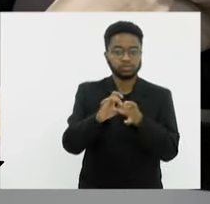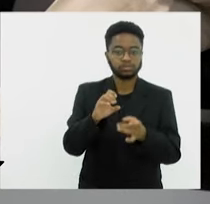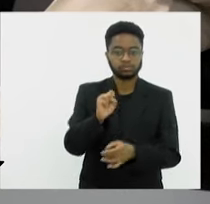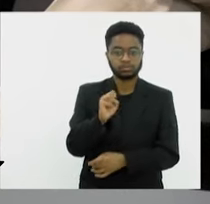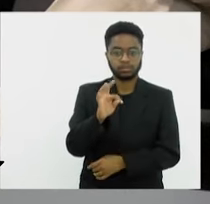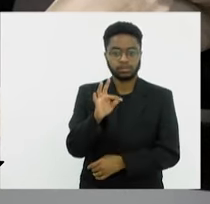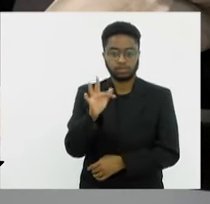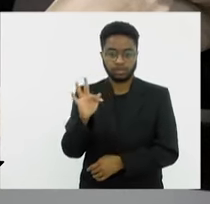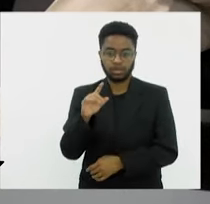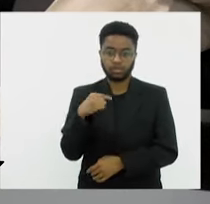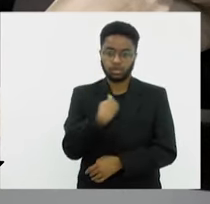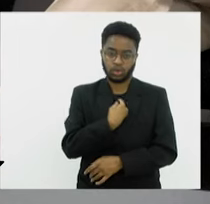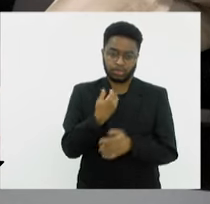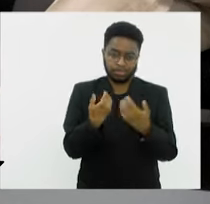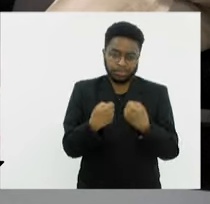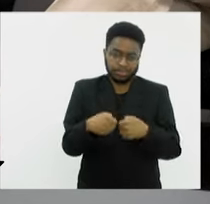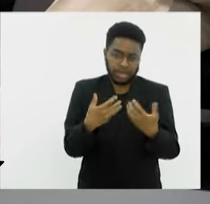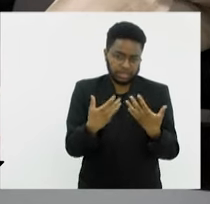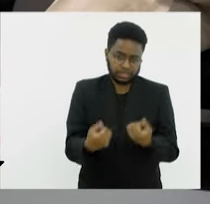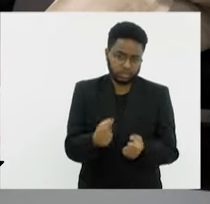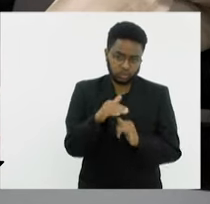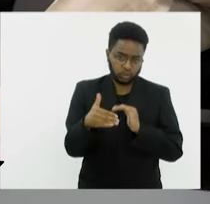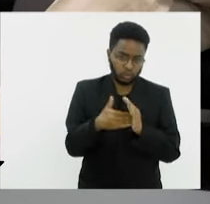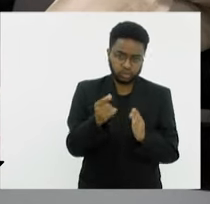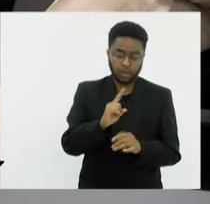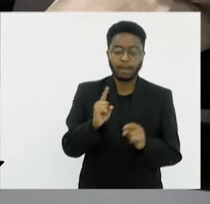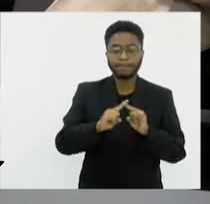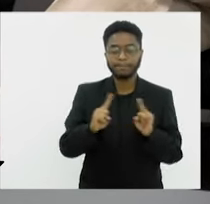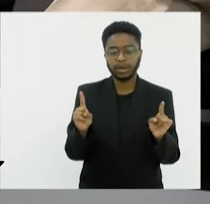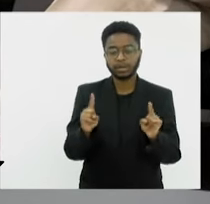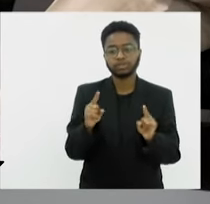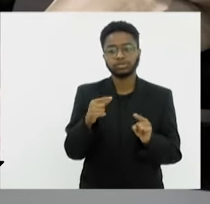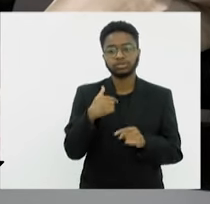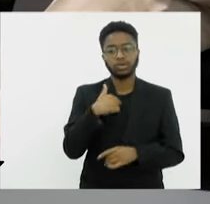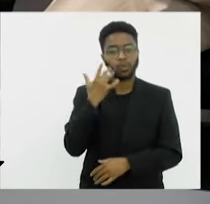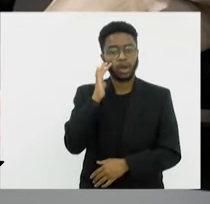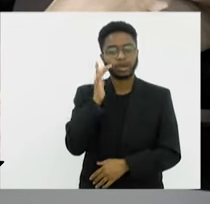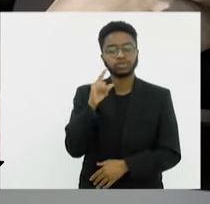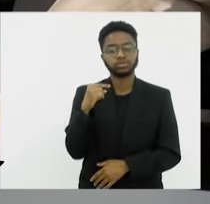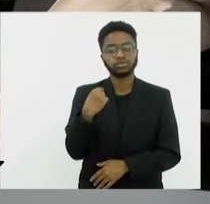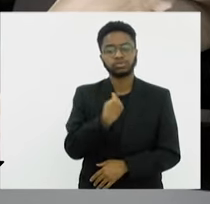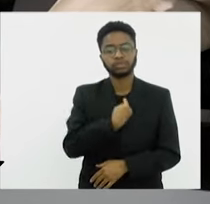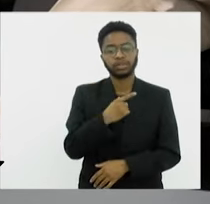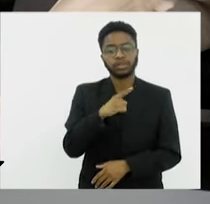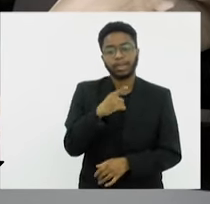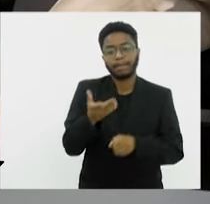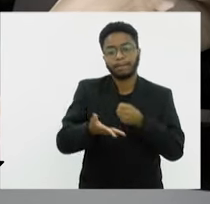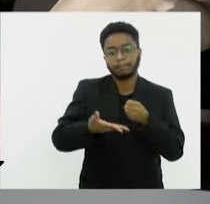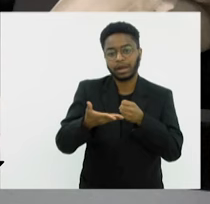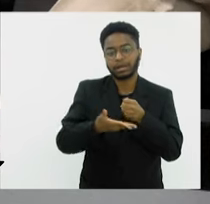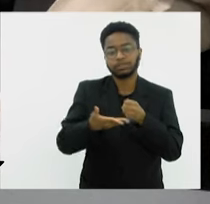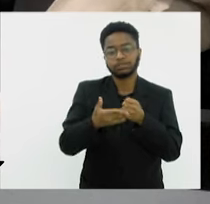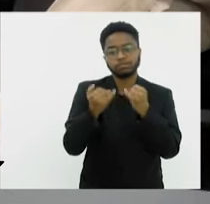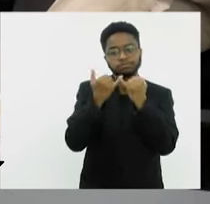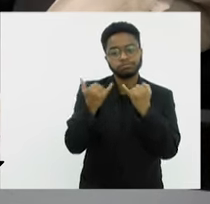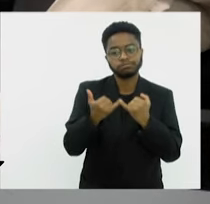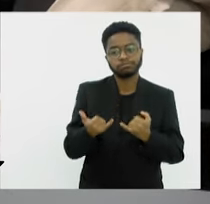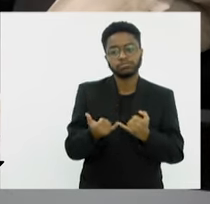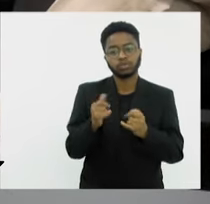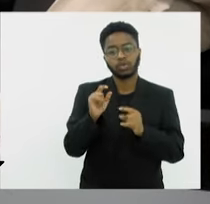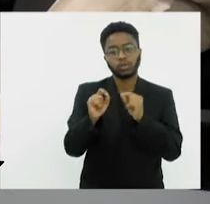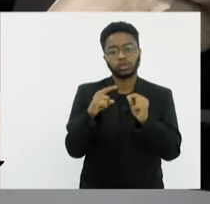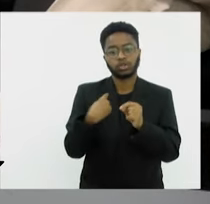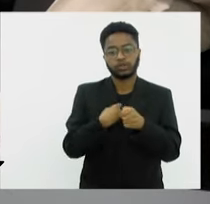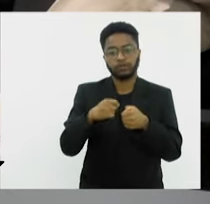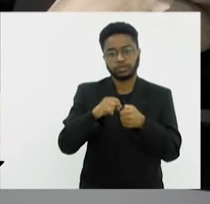deva acatá-las todas de forma automática, mas eu acho que nos estabelece um balizamento mais próximo do que o que a casa vinha